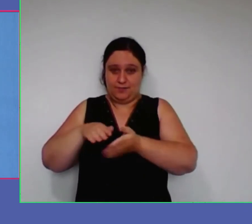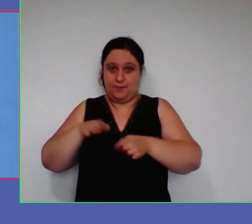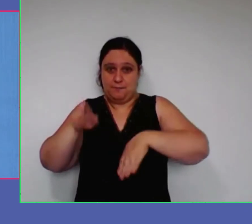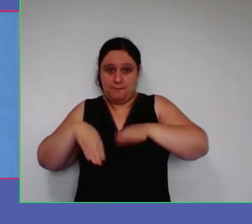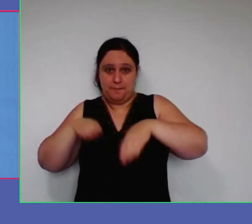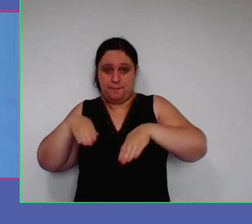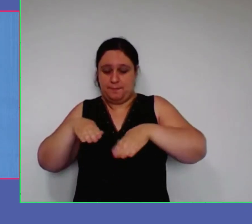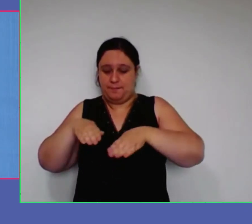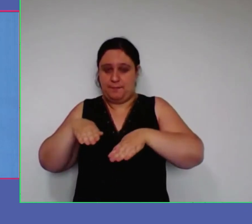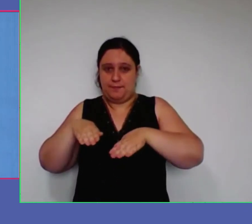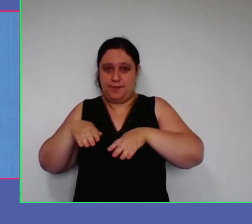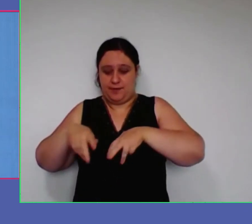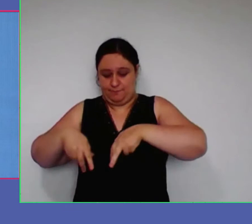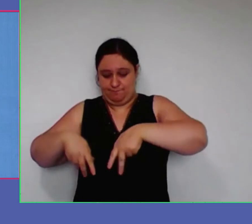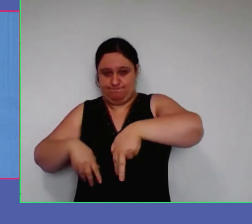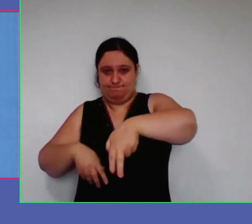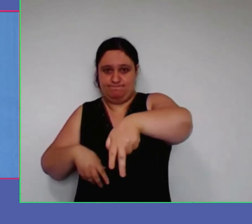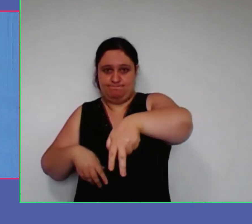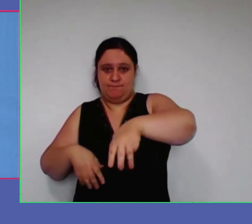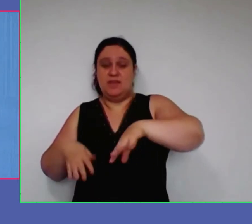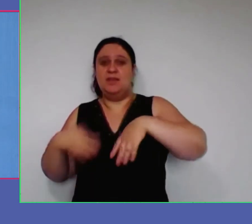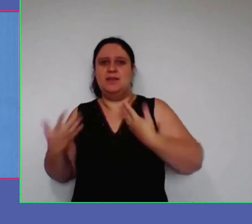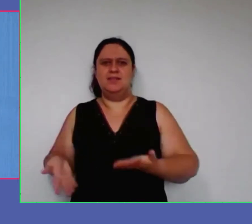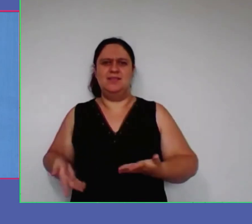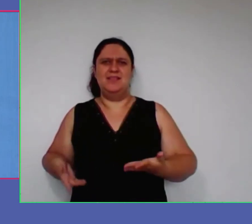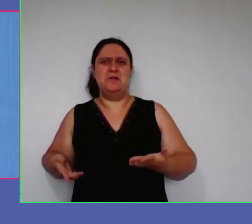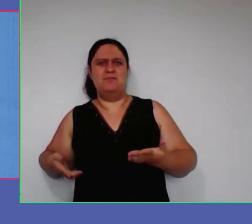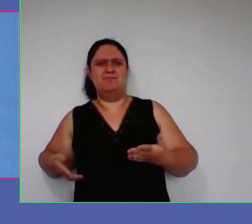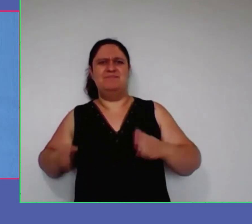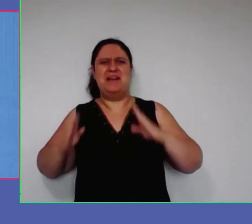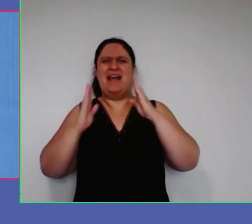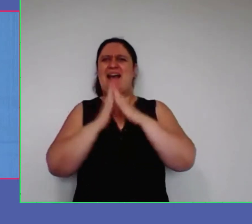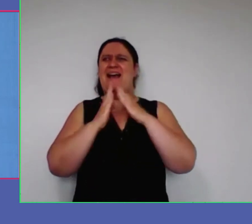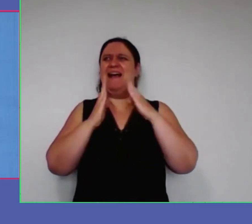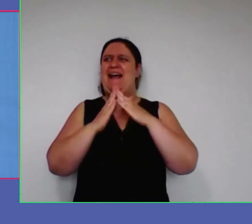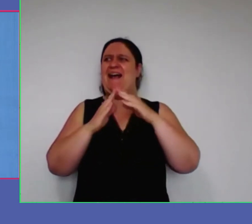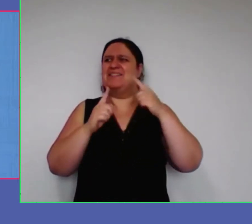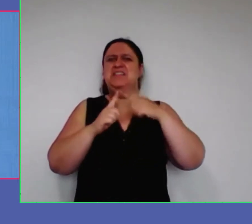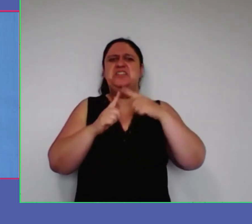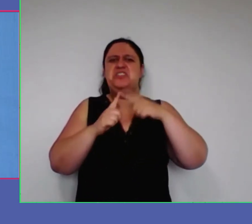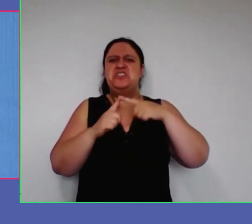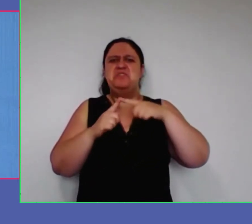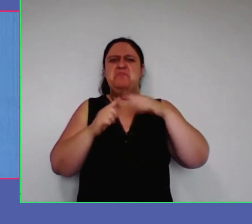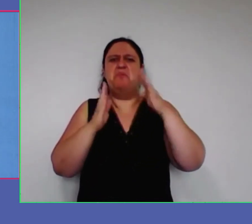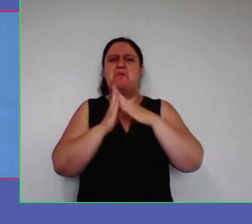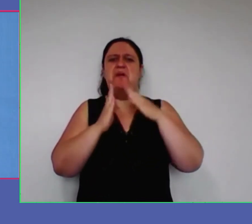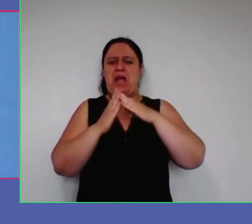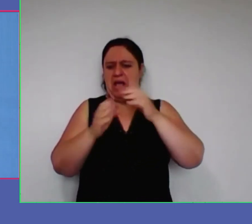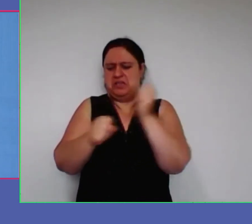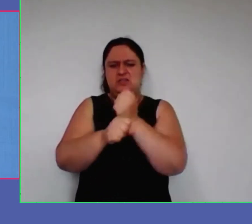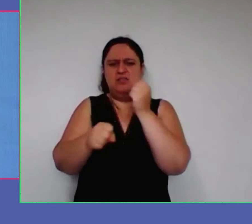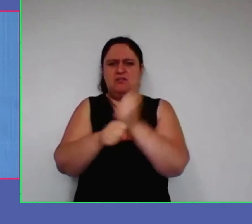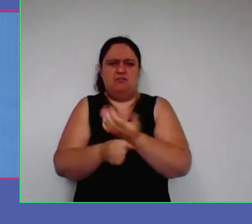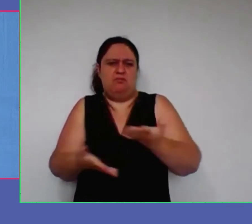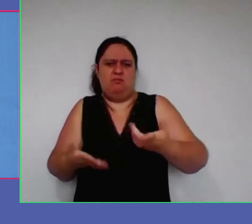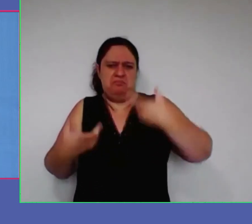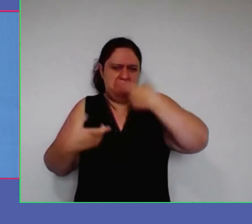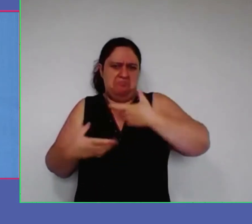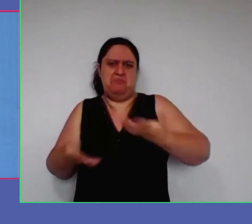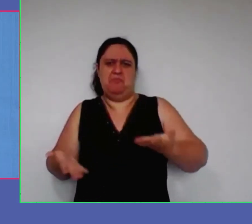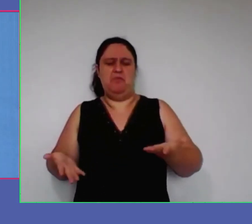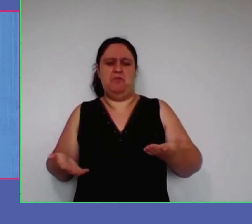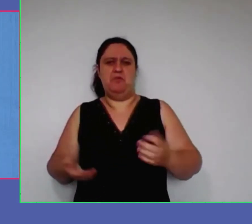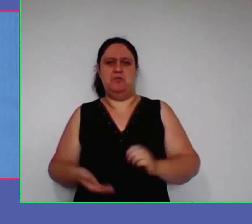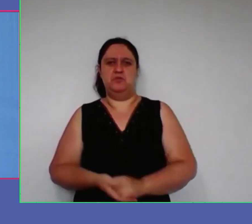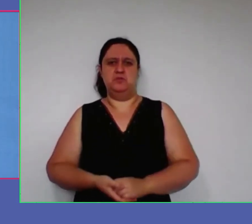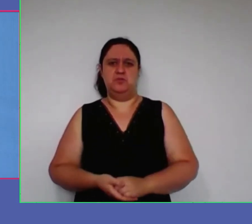que espécie de casa me haveis edificar? Tal casa será o meu local